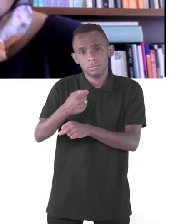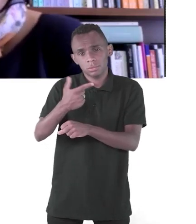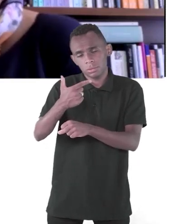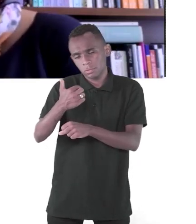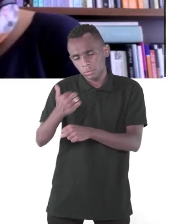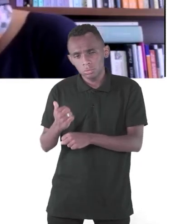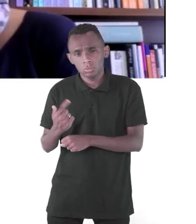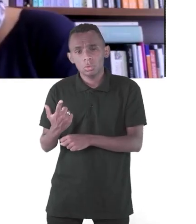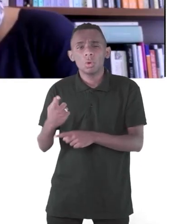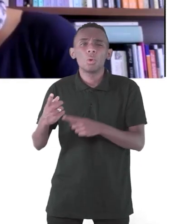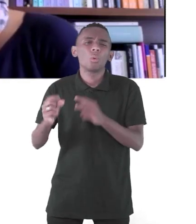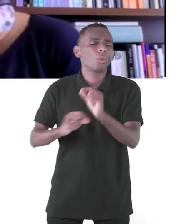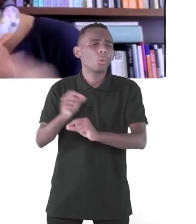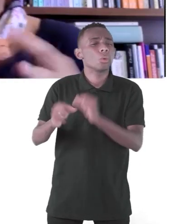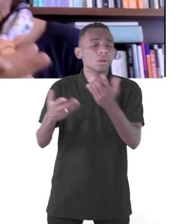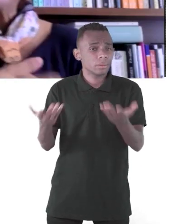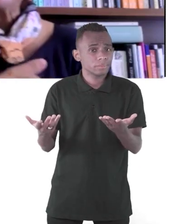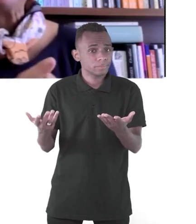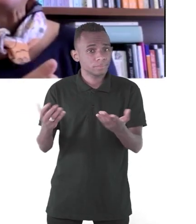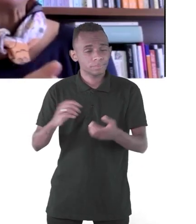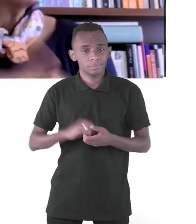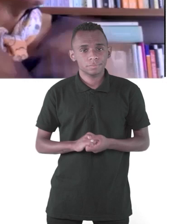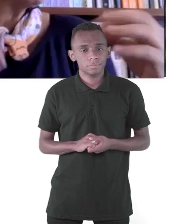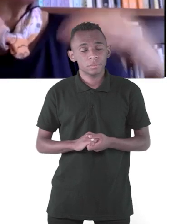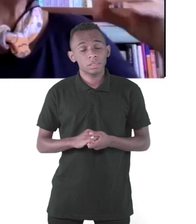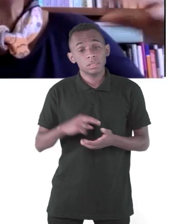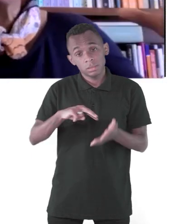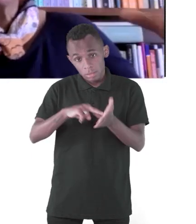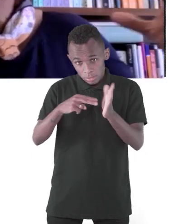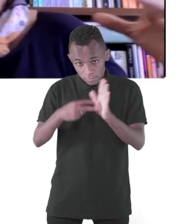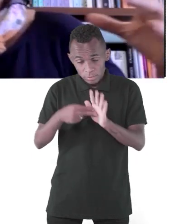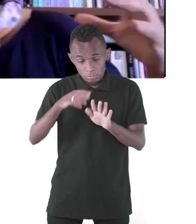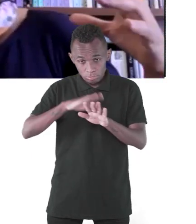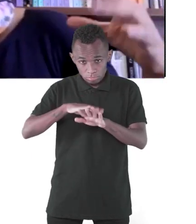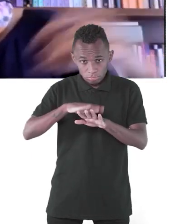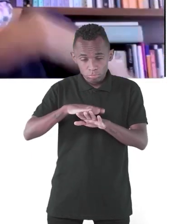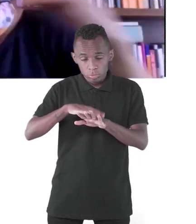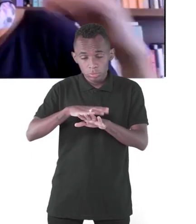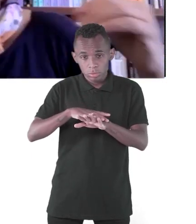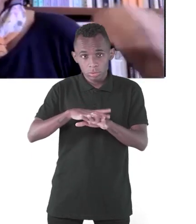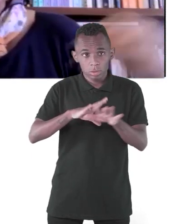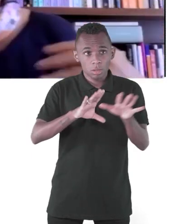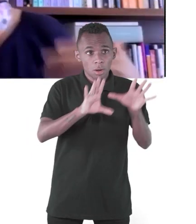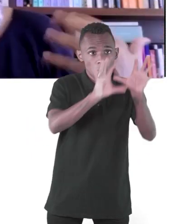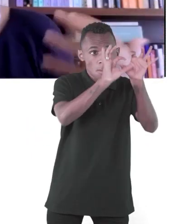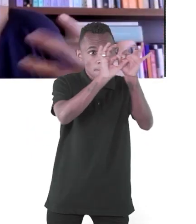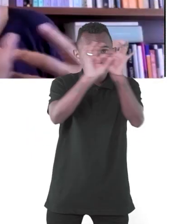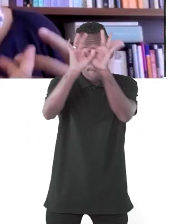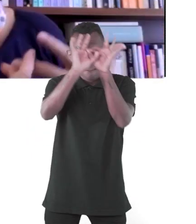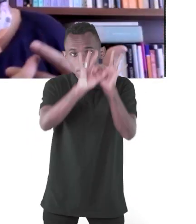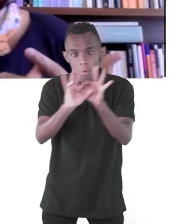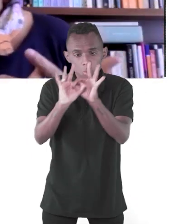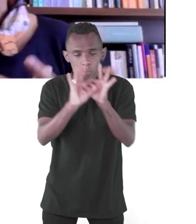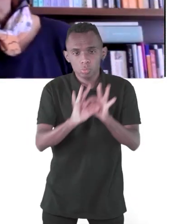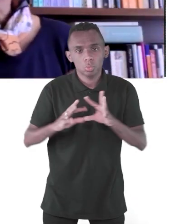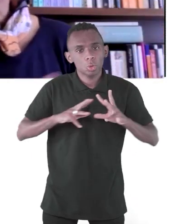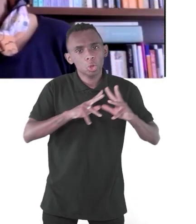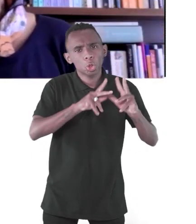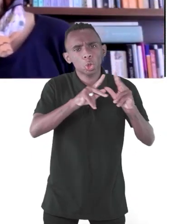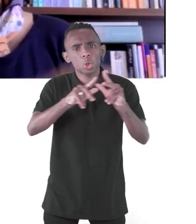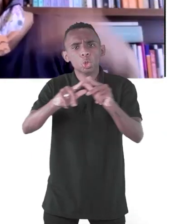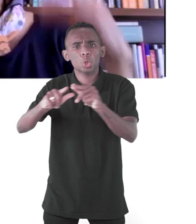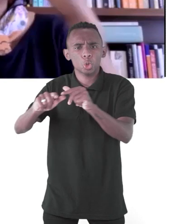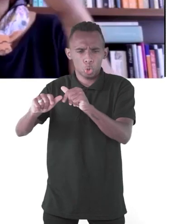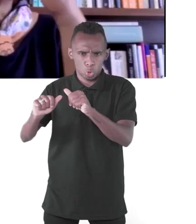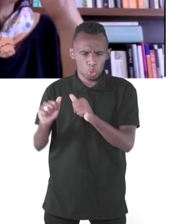Adorei. Isso quer dizer que as coisas estão todas conectadas. Para mim, a essência do brasileiro